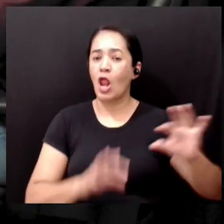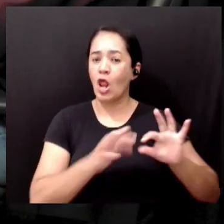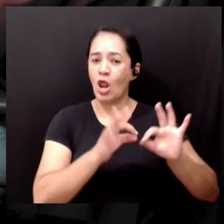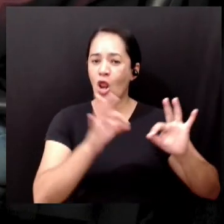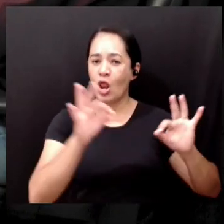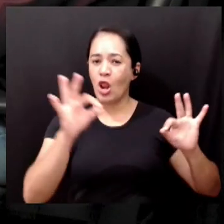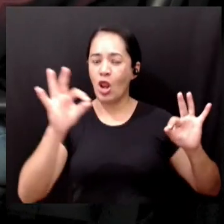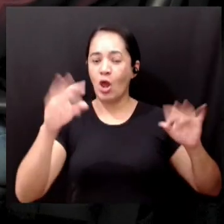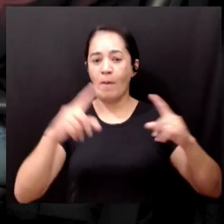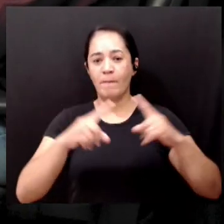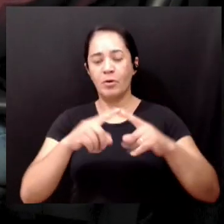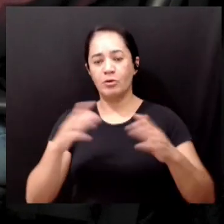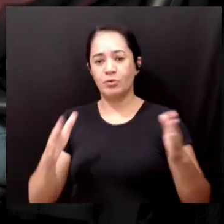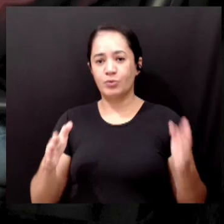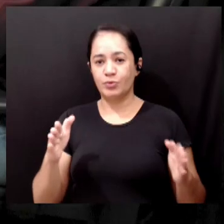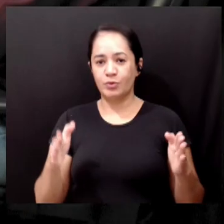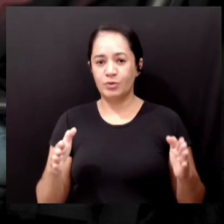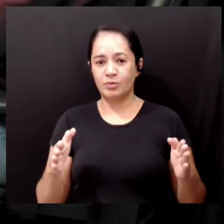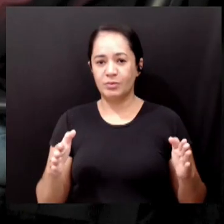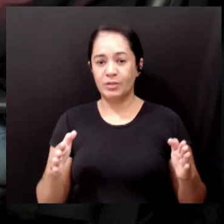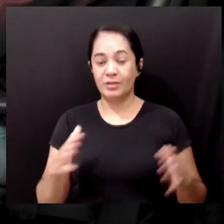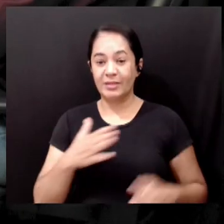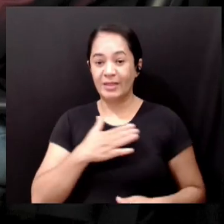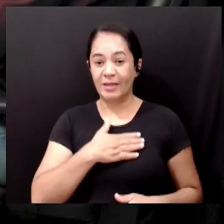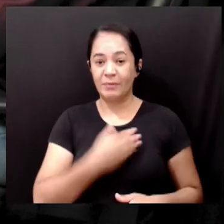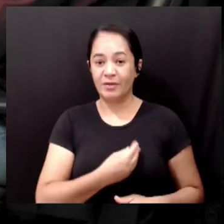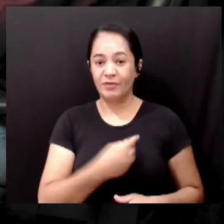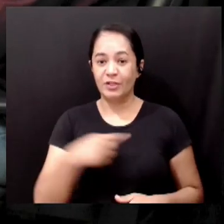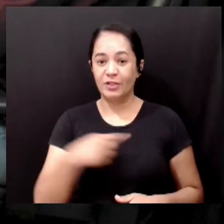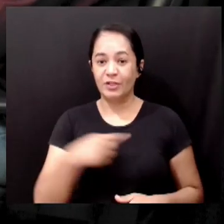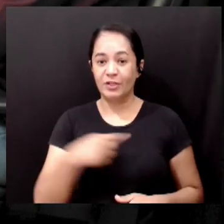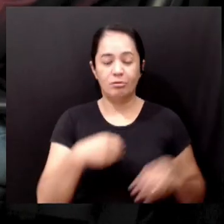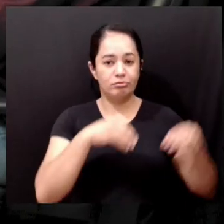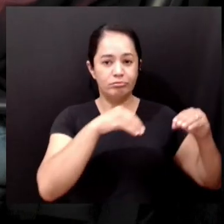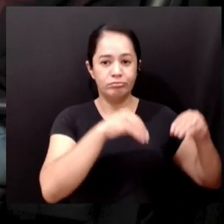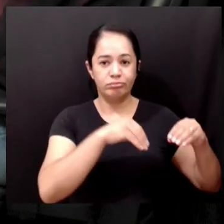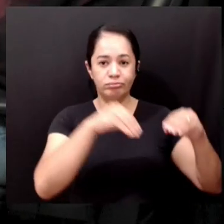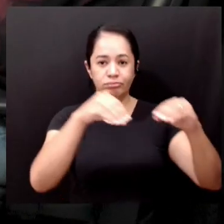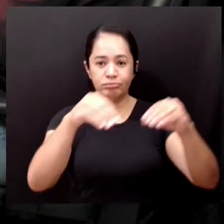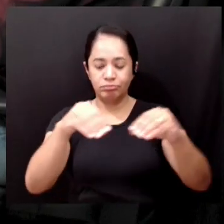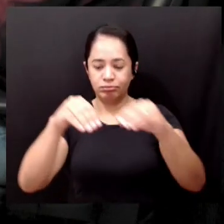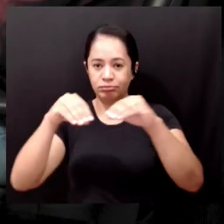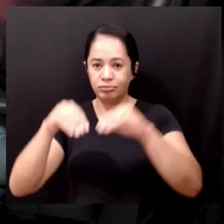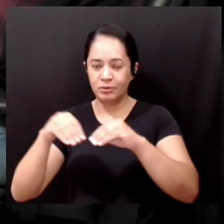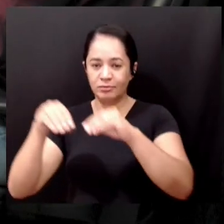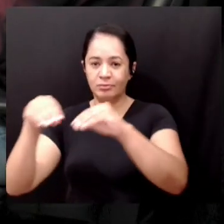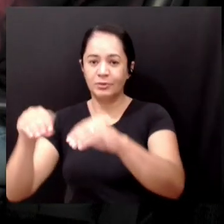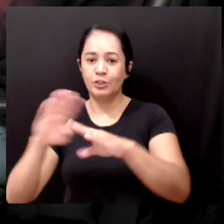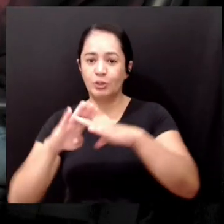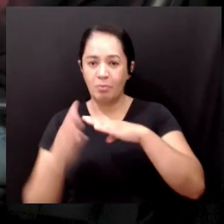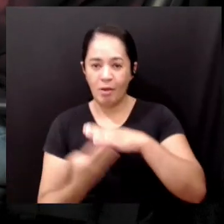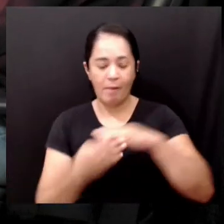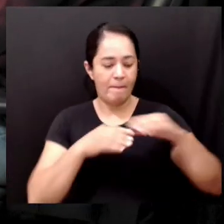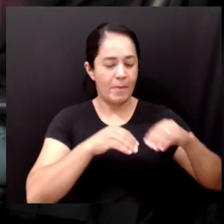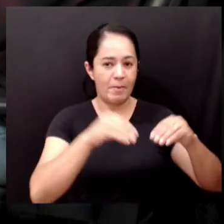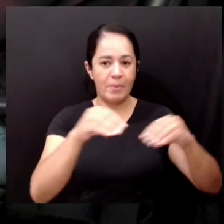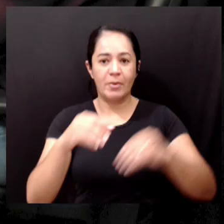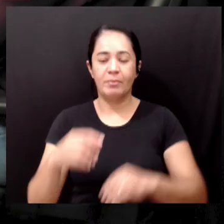durante certas fases da minha vida nós fomos mudando, né? Tá. Então, eu comecei no Salesiano, eu morava ainda ali no São